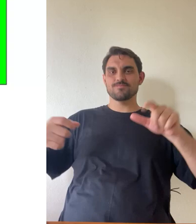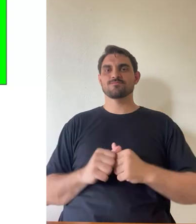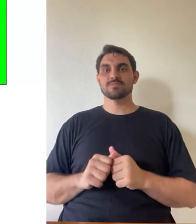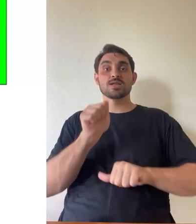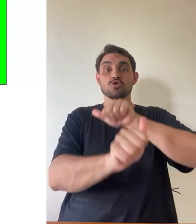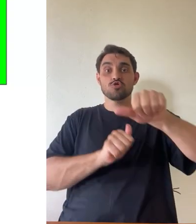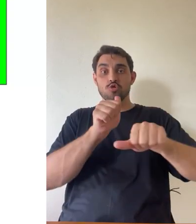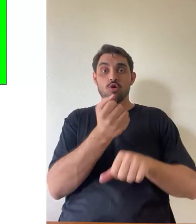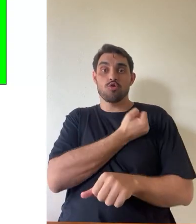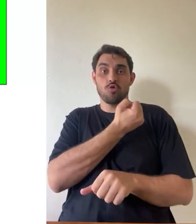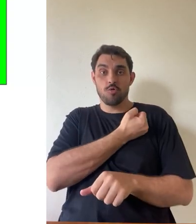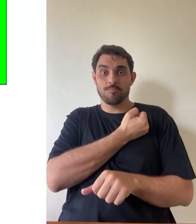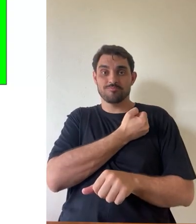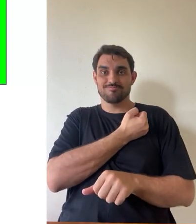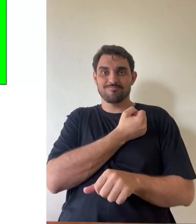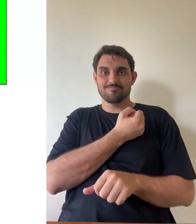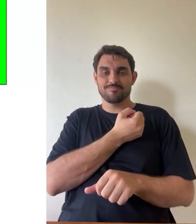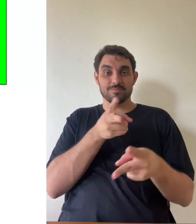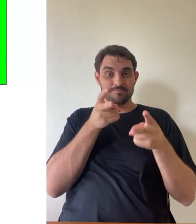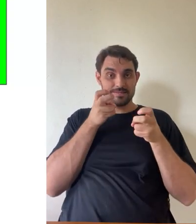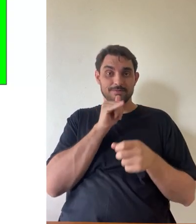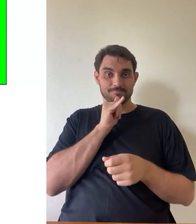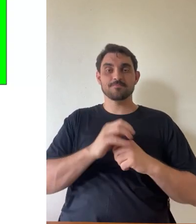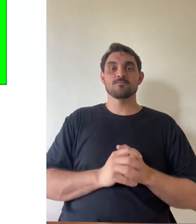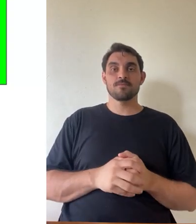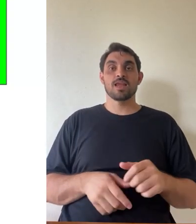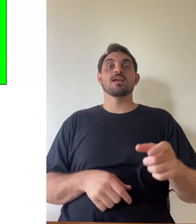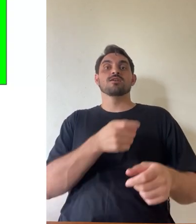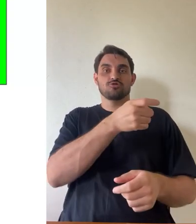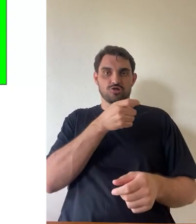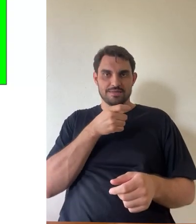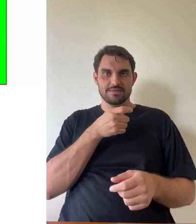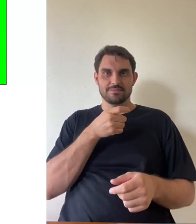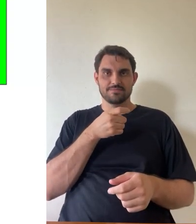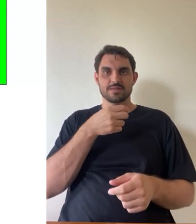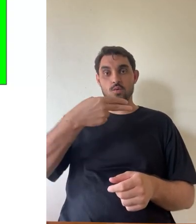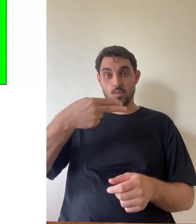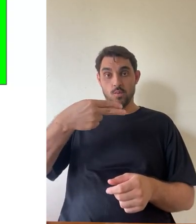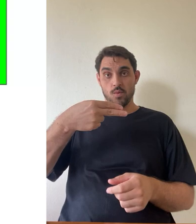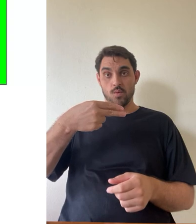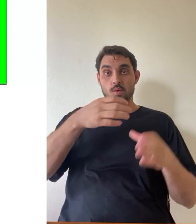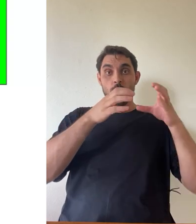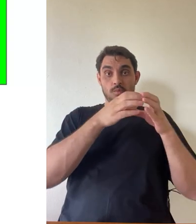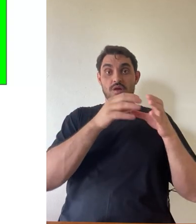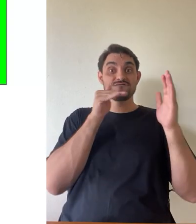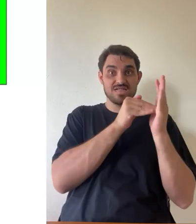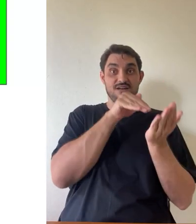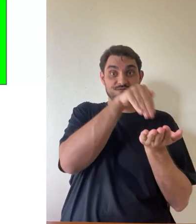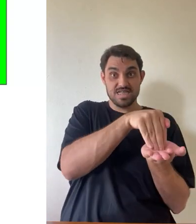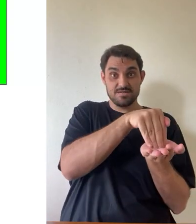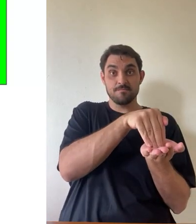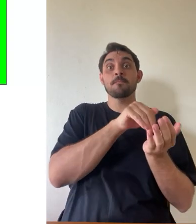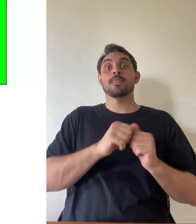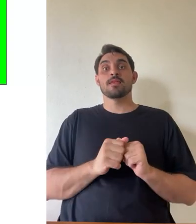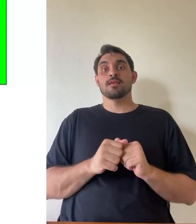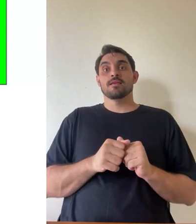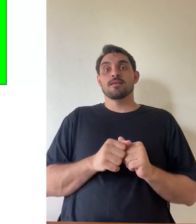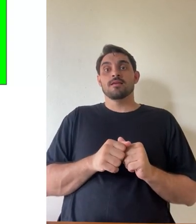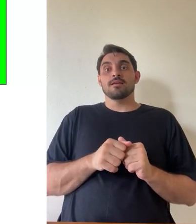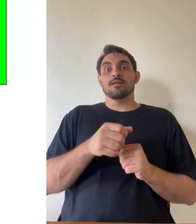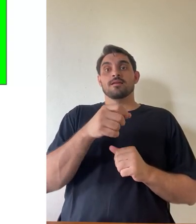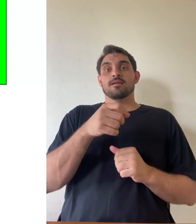substituindo aqui os valores, olha só, X, posição final, igual a posição inicial, que a nossa foi